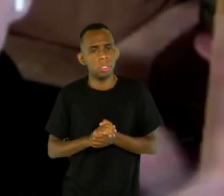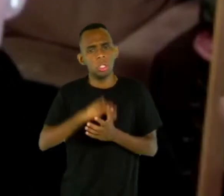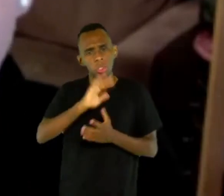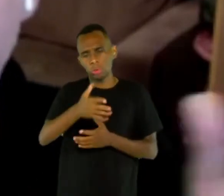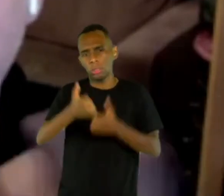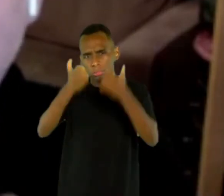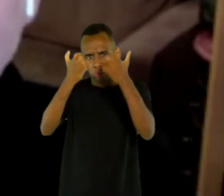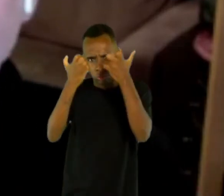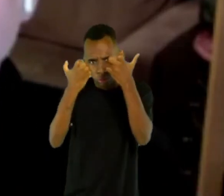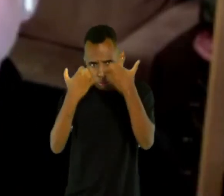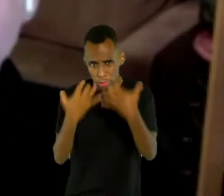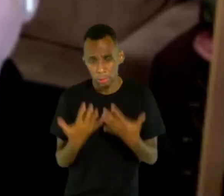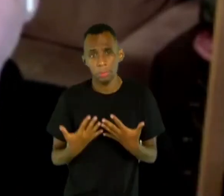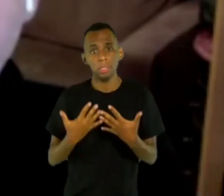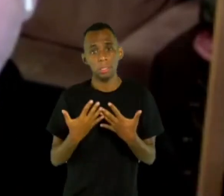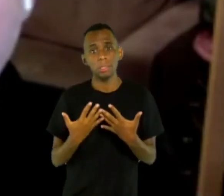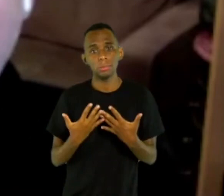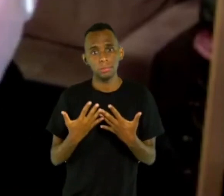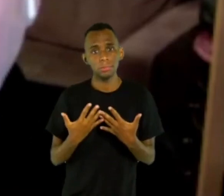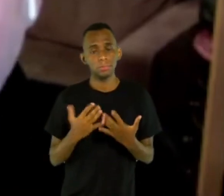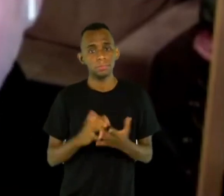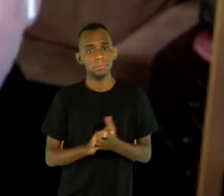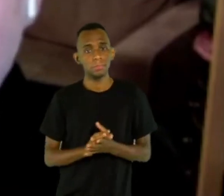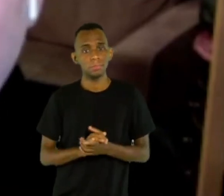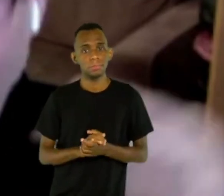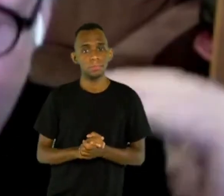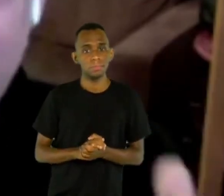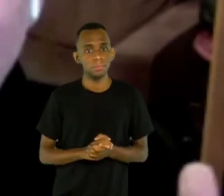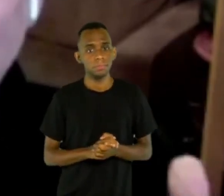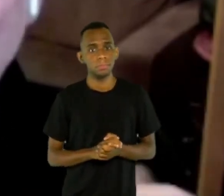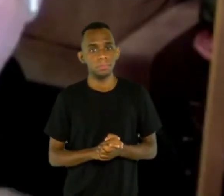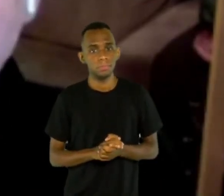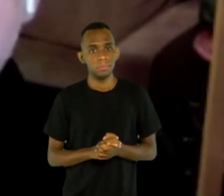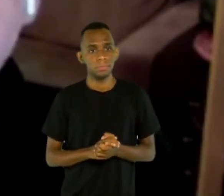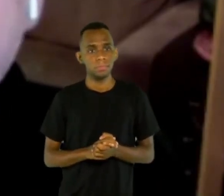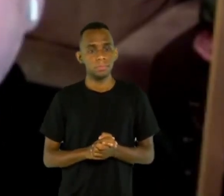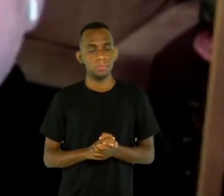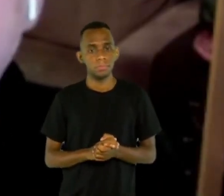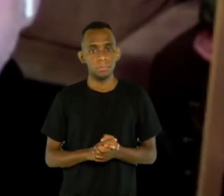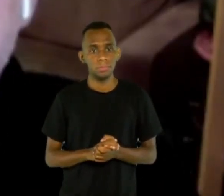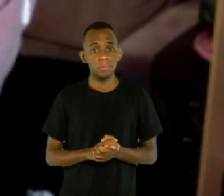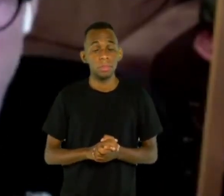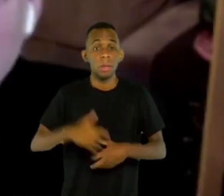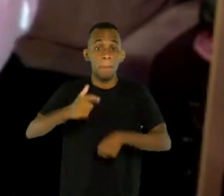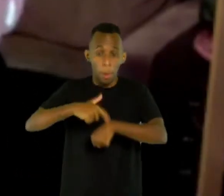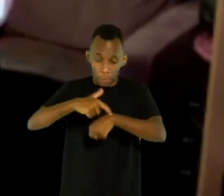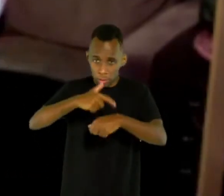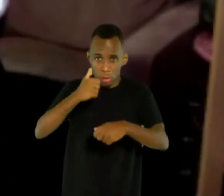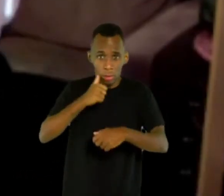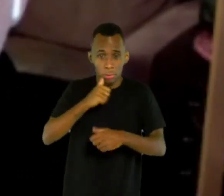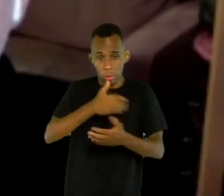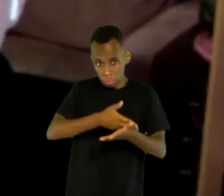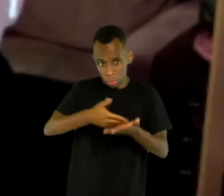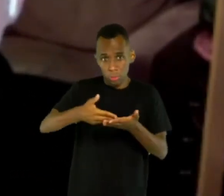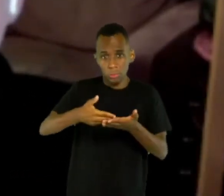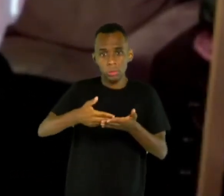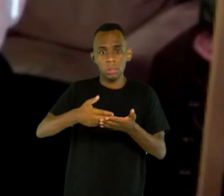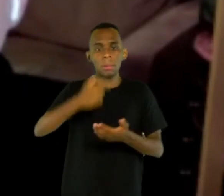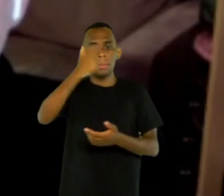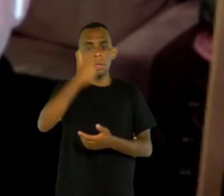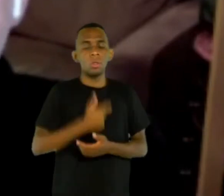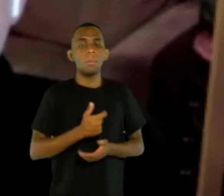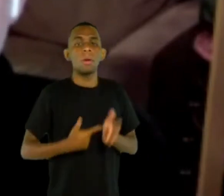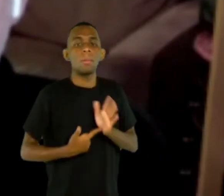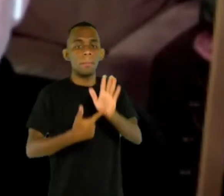porque ela tinha gravação na Globo. E aí, quando ela entrou, eu estava dizendo o seguinte: meu nome é Sérgio Abranches, eu